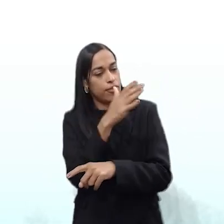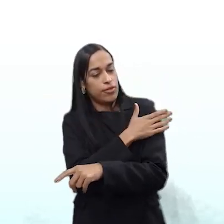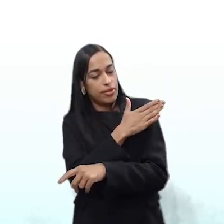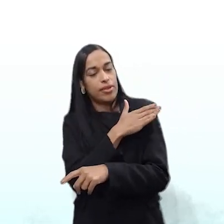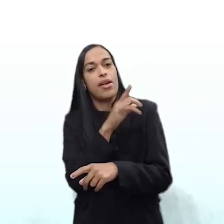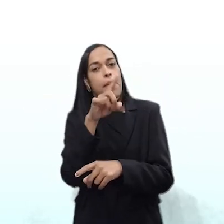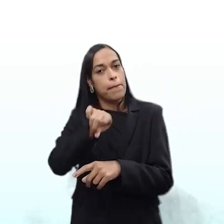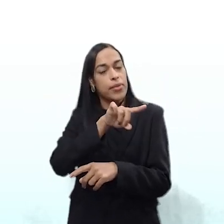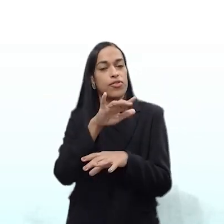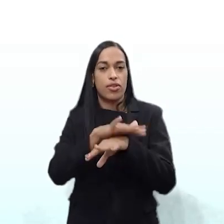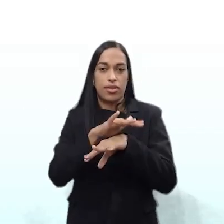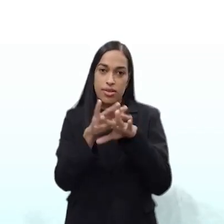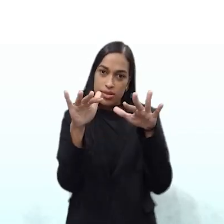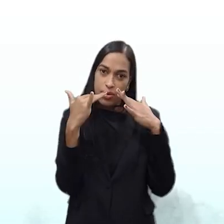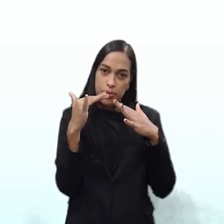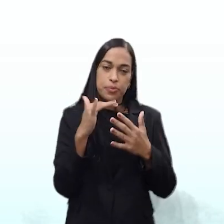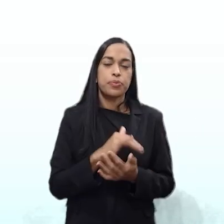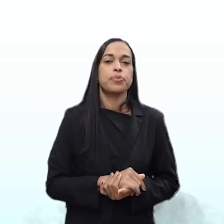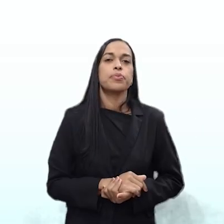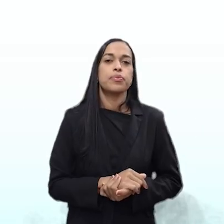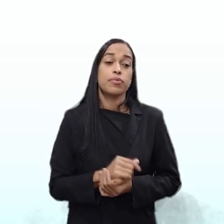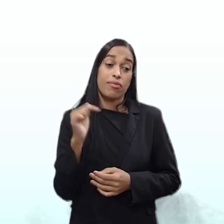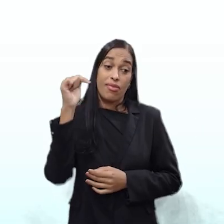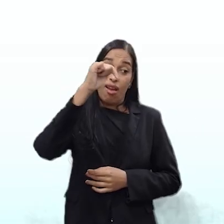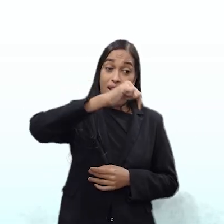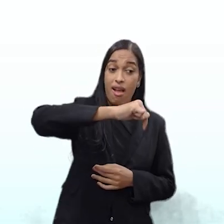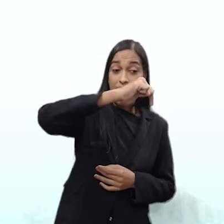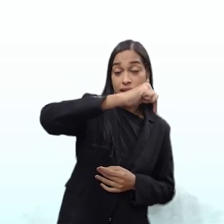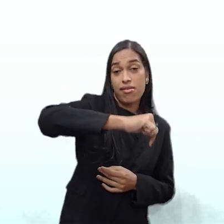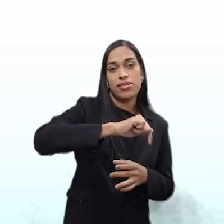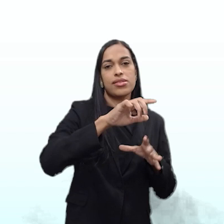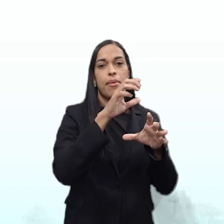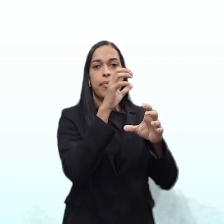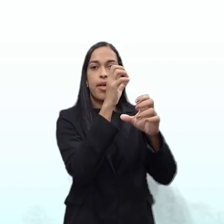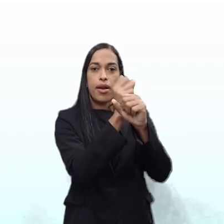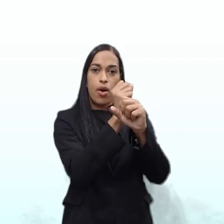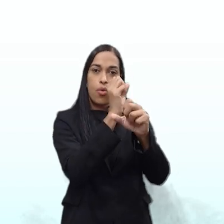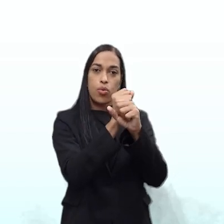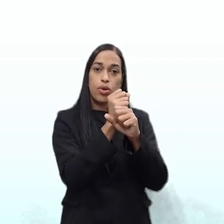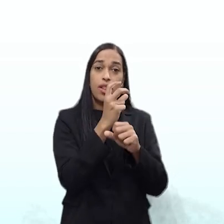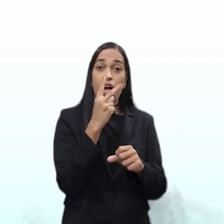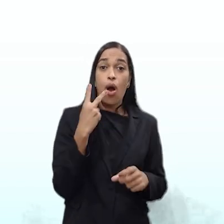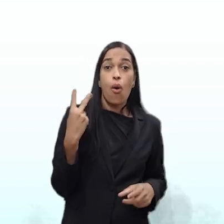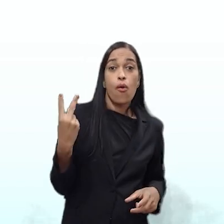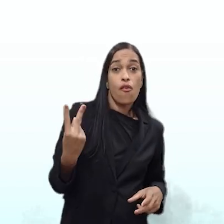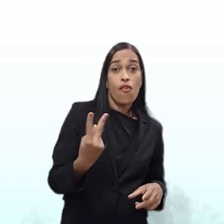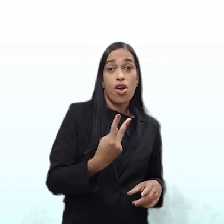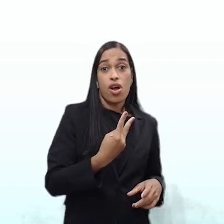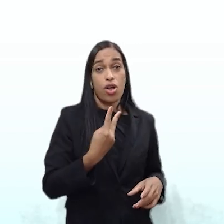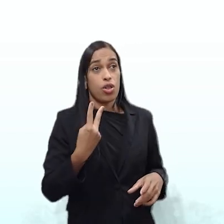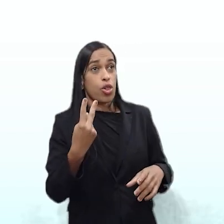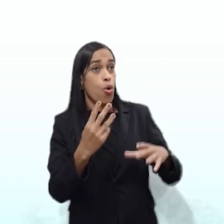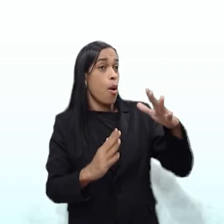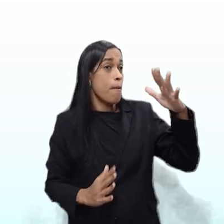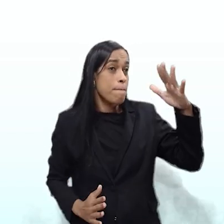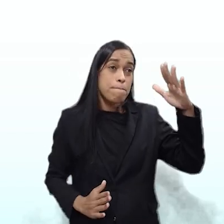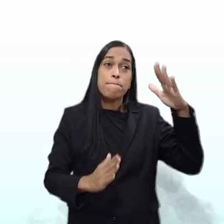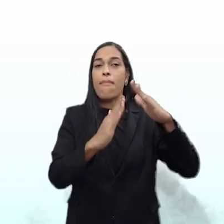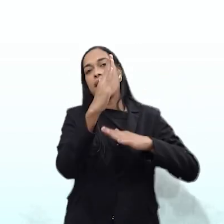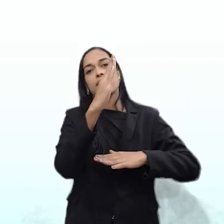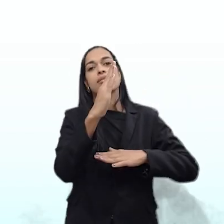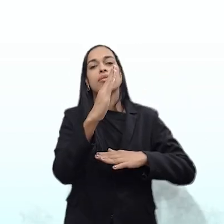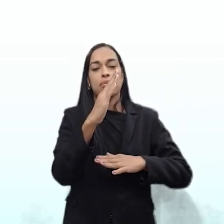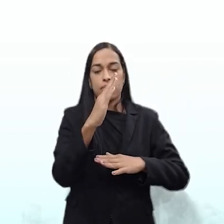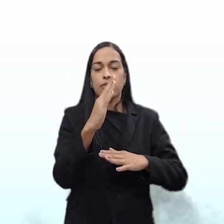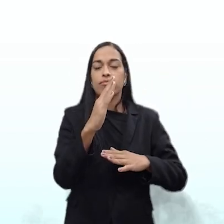tacar fogo no parquinho, porque essa é a fórmula para calcular o valor máximo máximo que o atrito estático